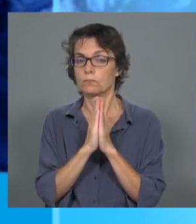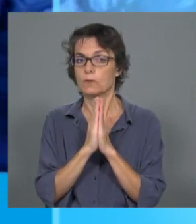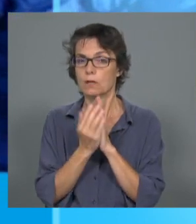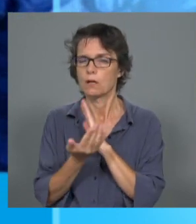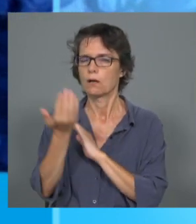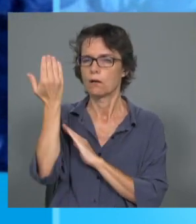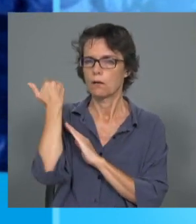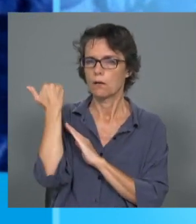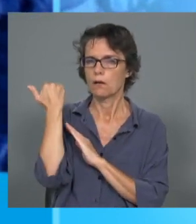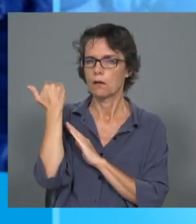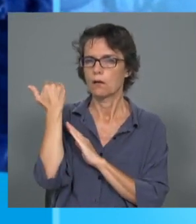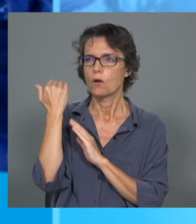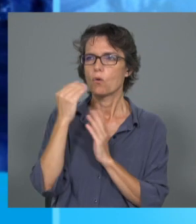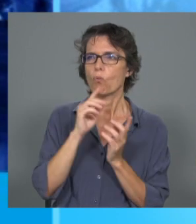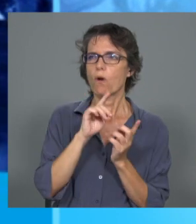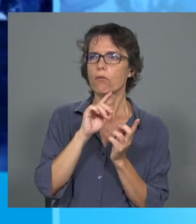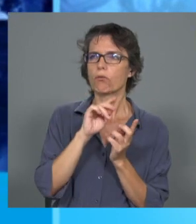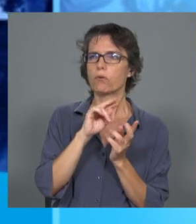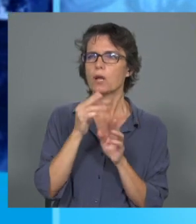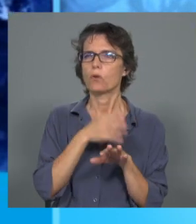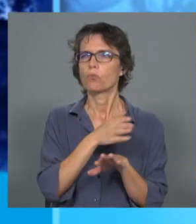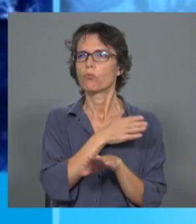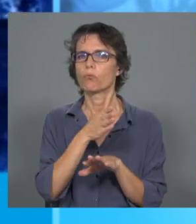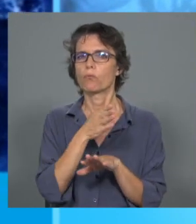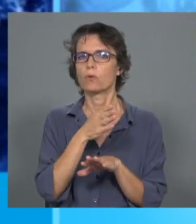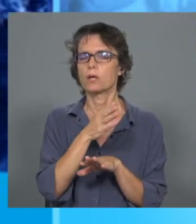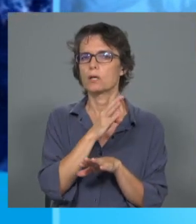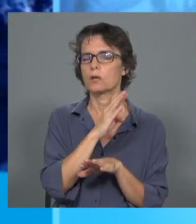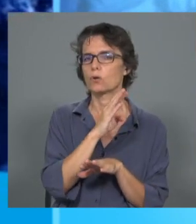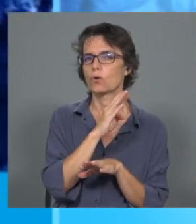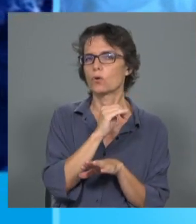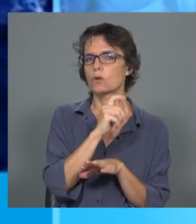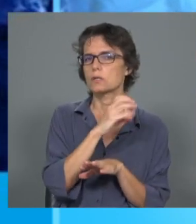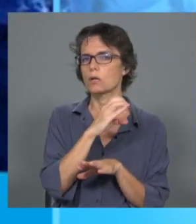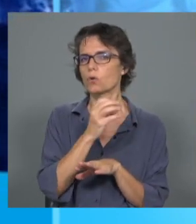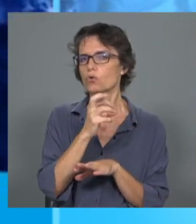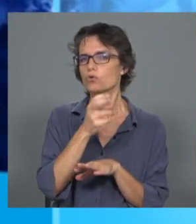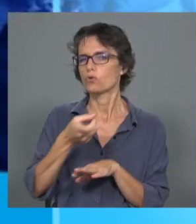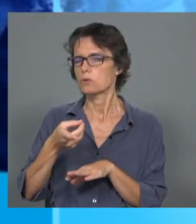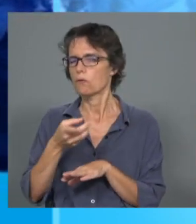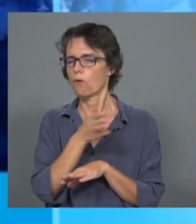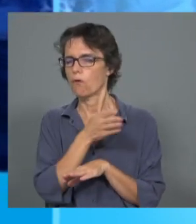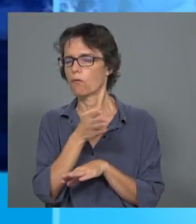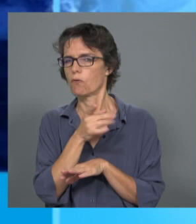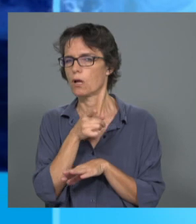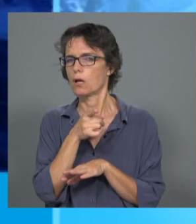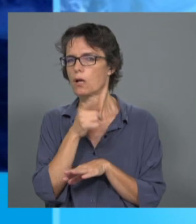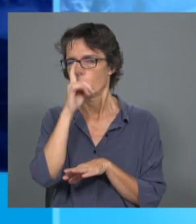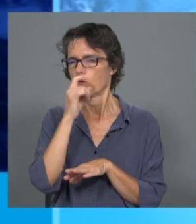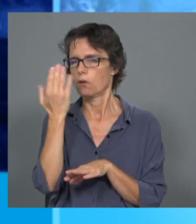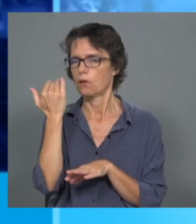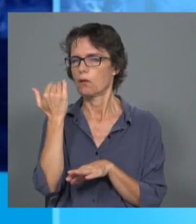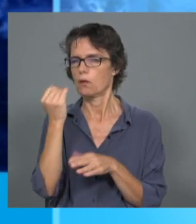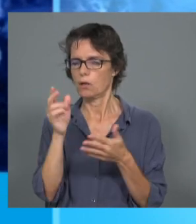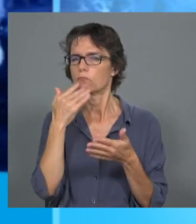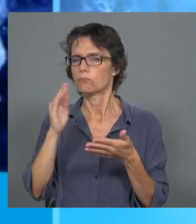na mudança do século XVIII para o XIX, eu discutiu, porque eu vejo isso em alguns jornais religiosos que li,